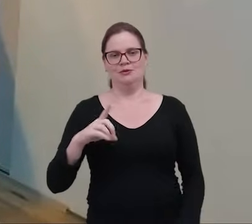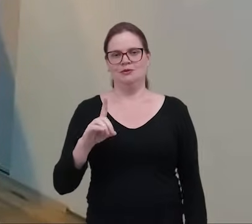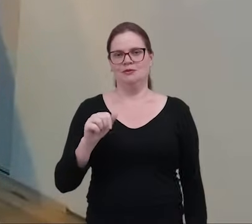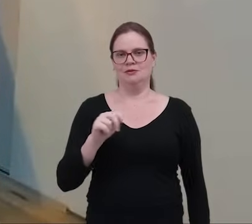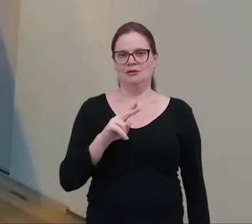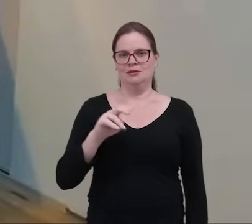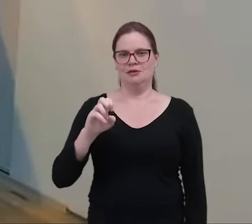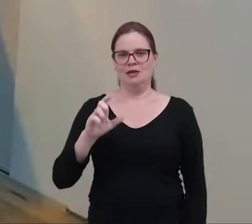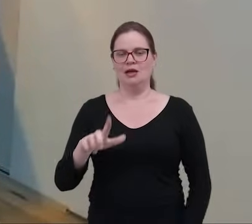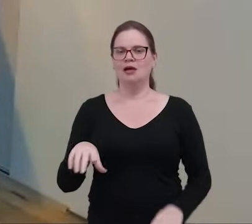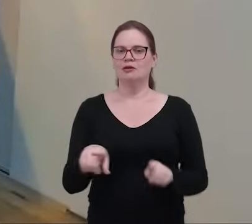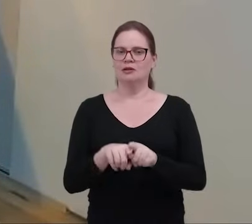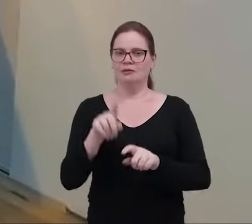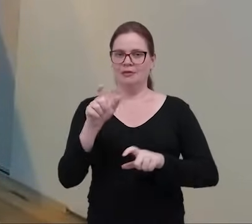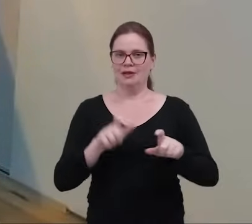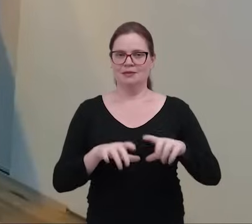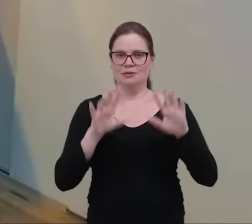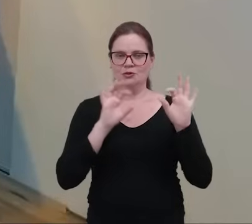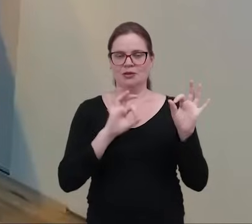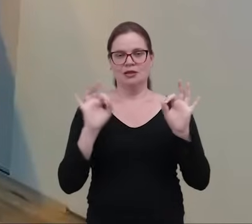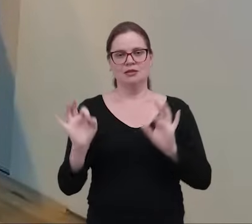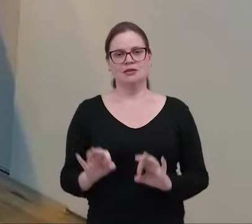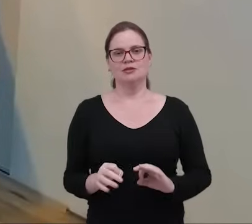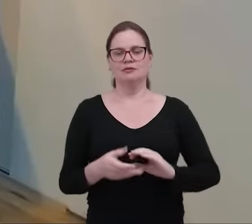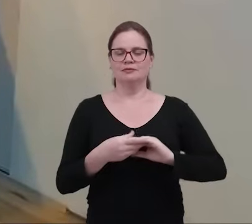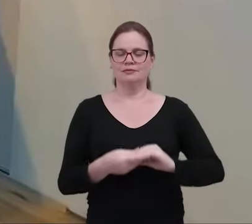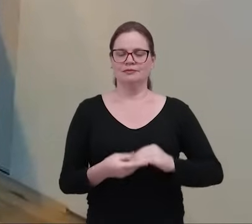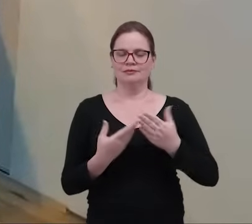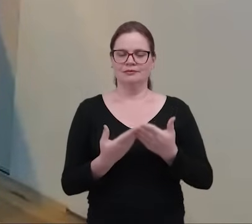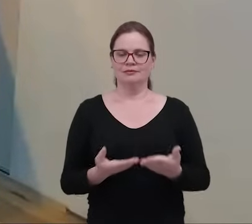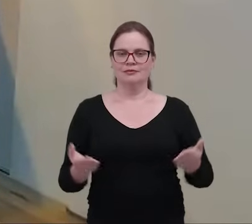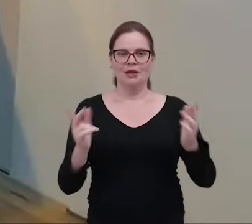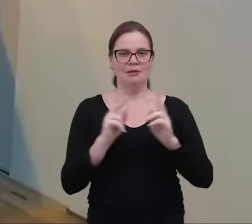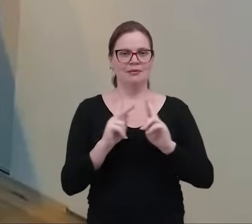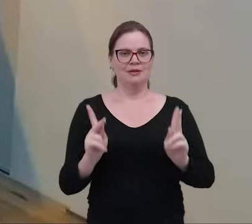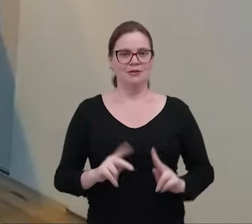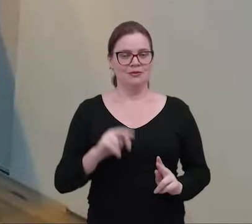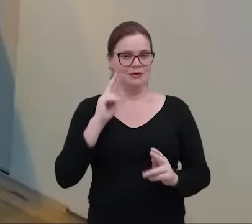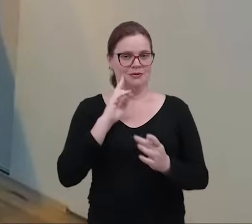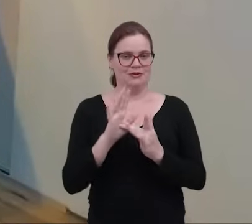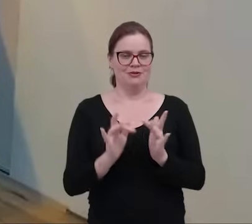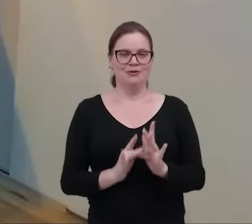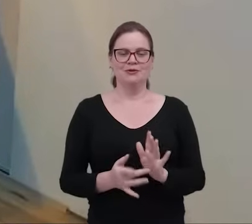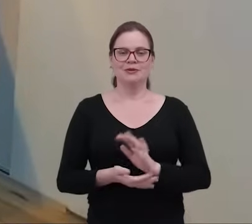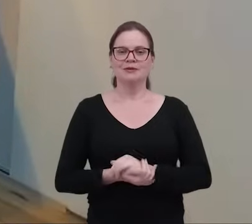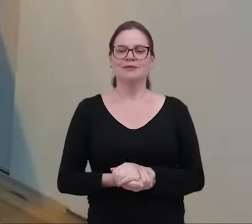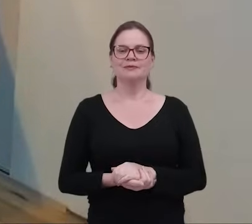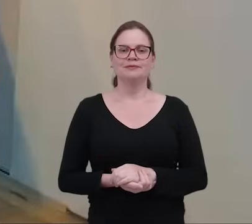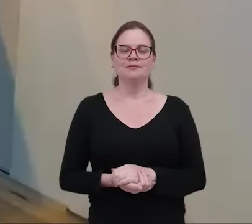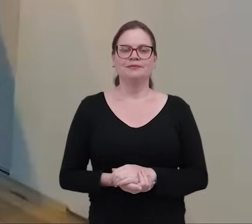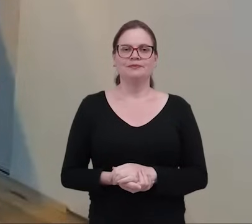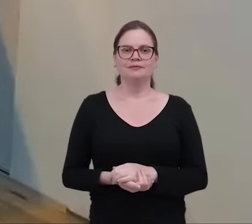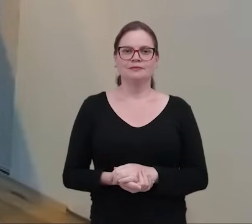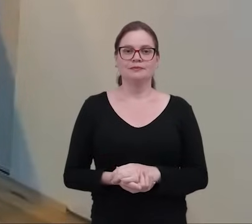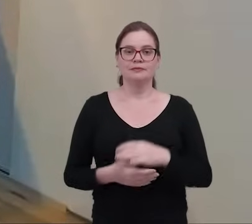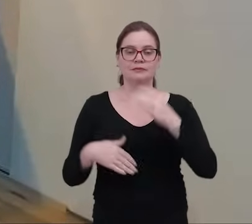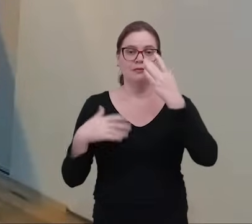Senhor, paz dos seus irmãos, todos que nos ouvem, saudamos com a gloriosa paz do Senhor Jesus.